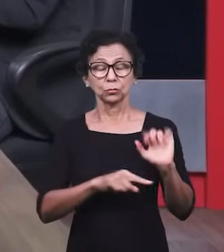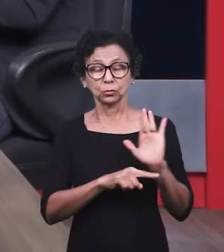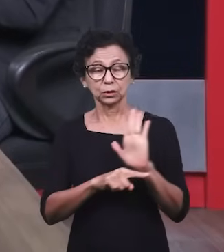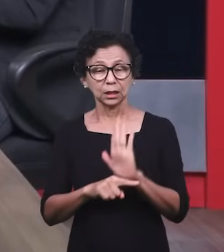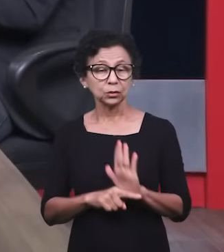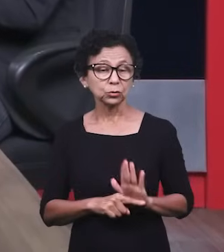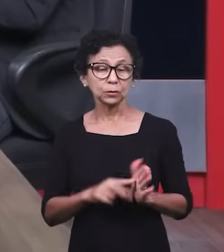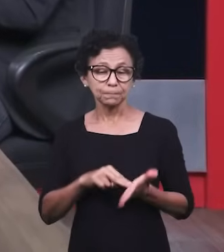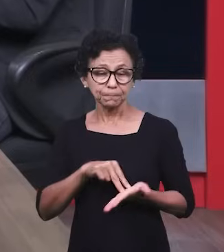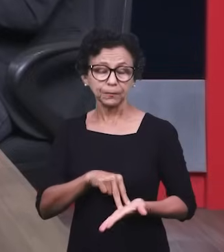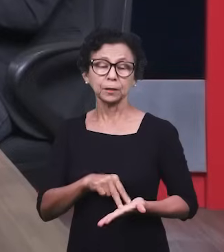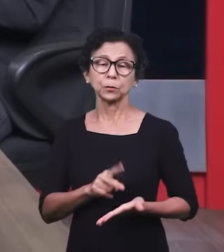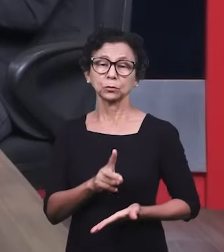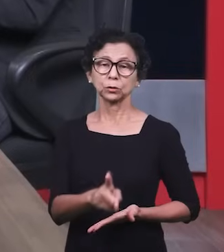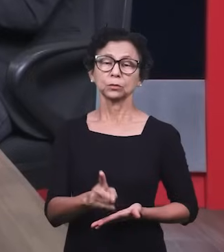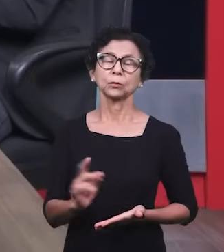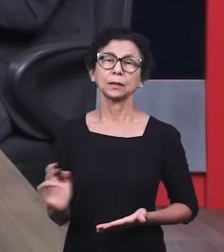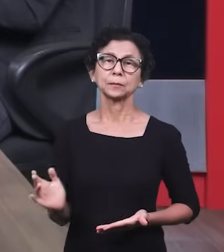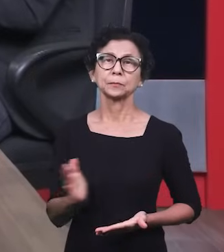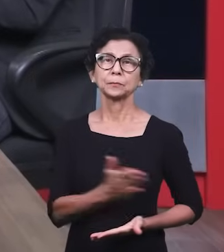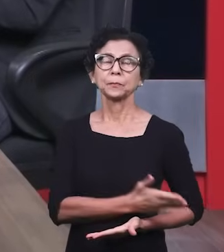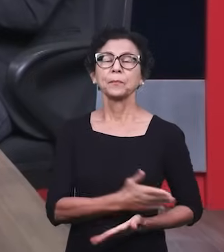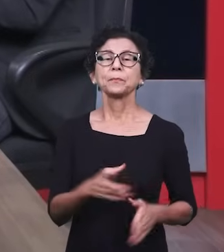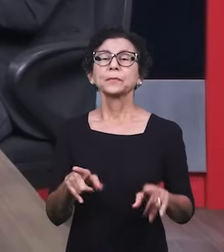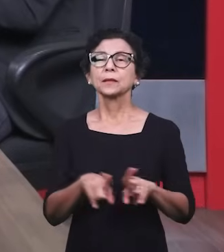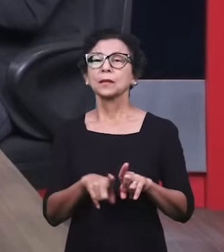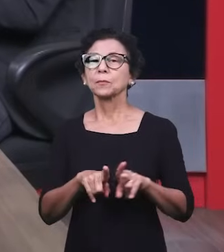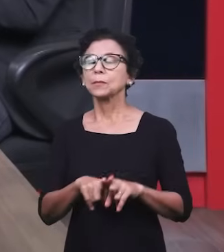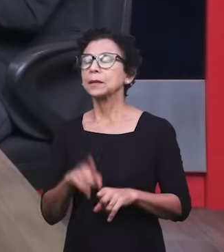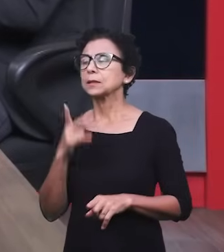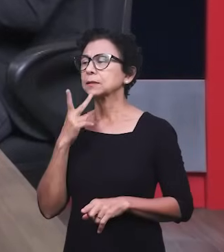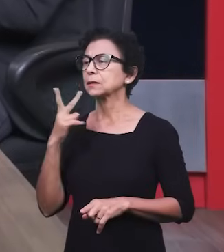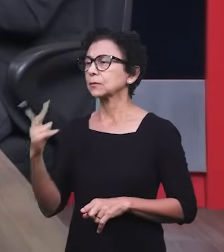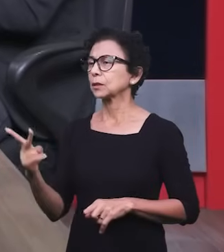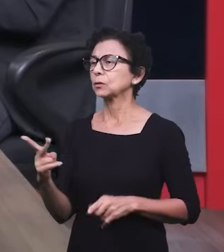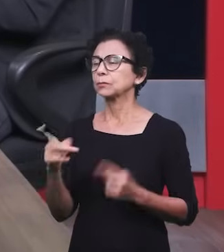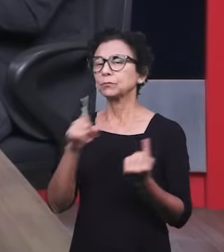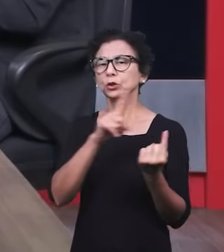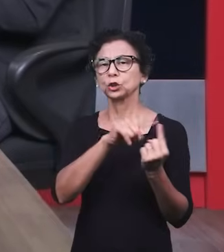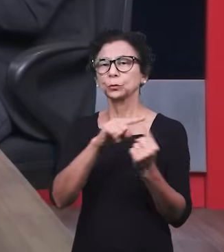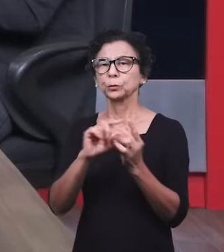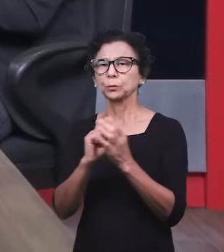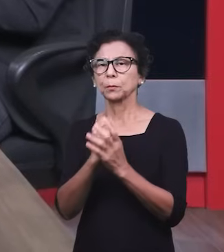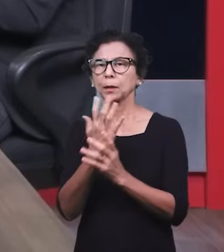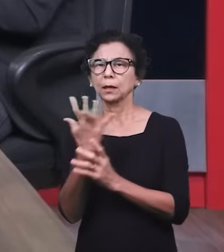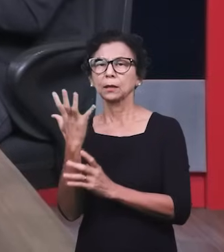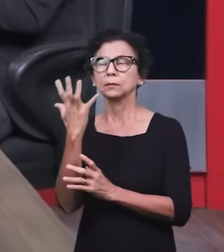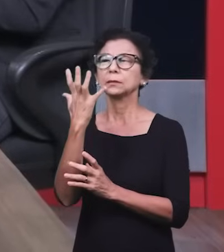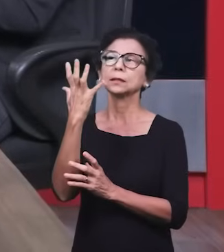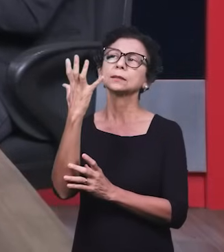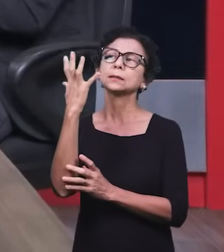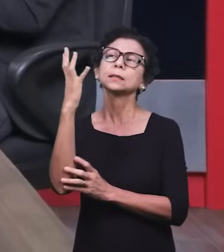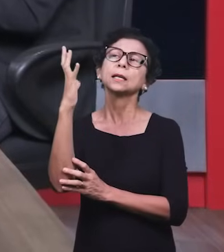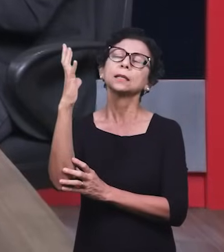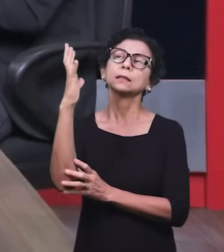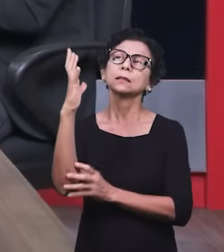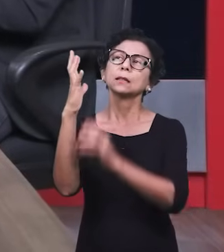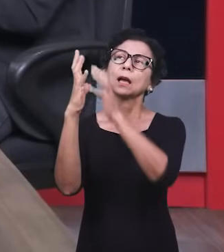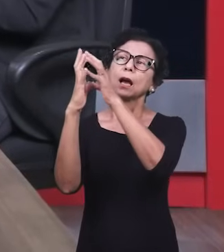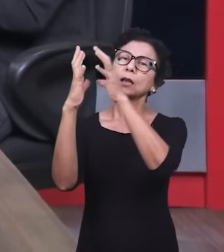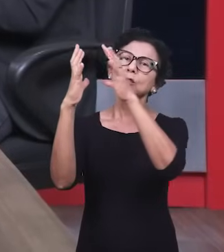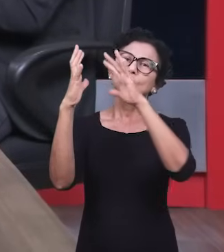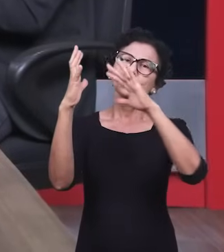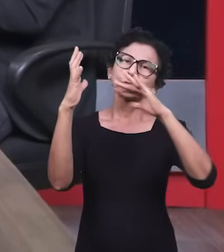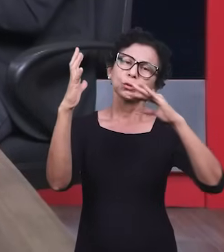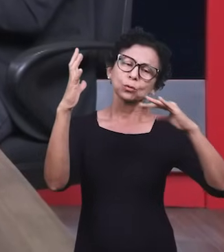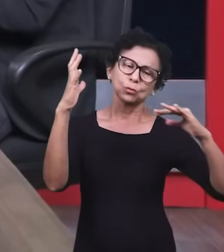como plantas facilitadoras que são essas plantas que criam né esse microclima como você falou Li aç né S